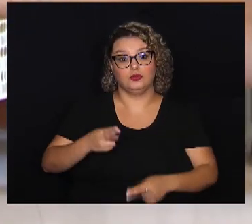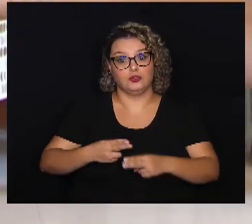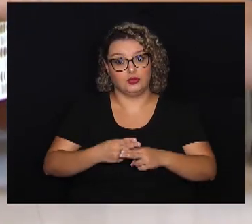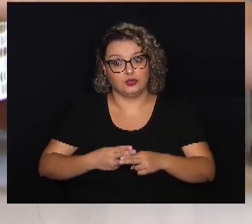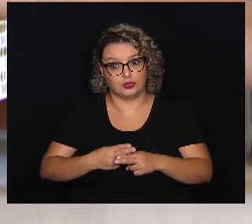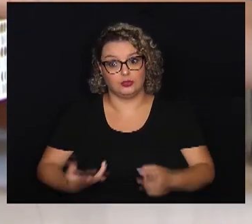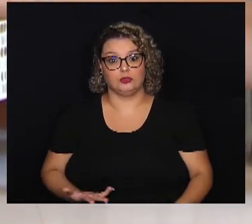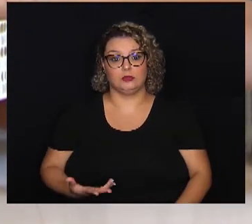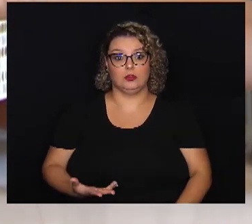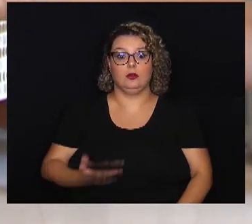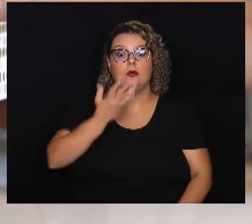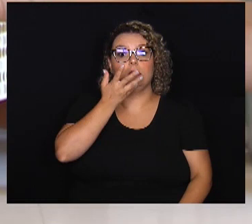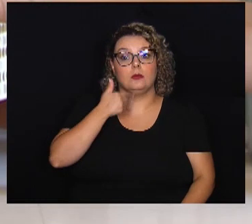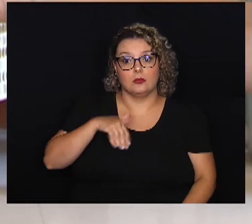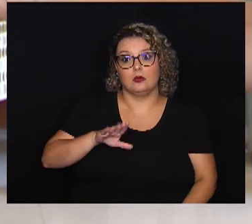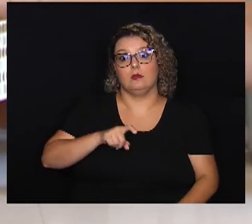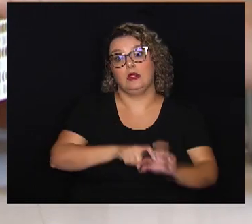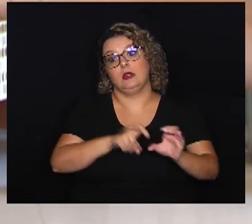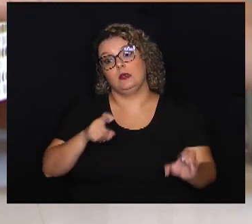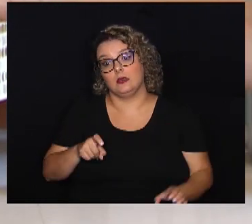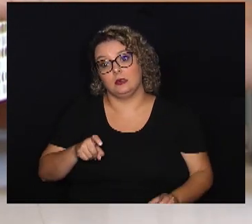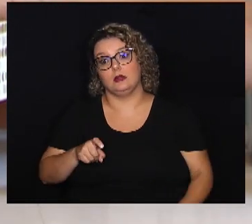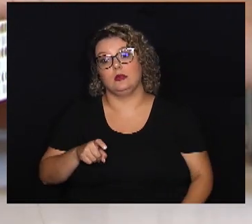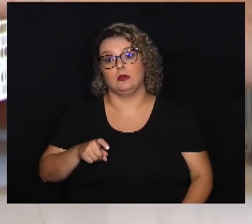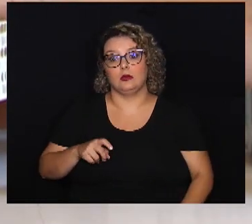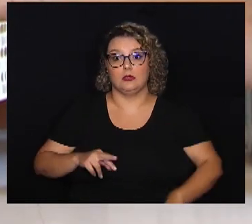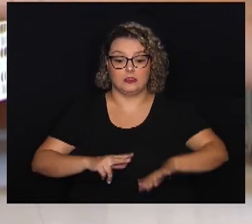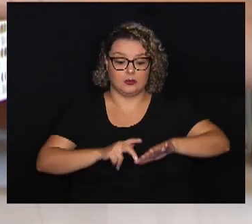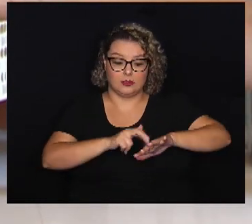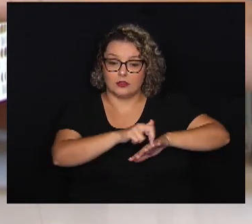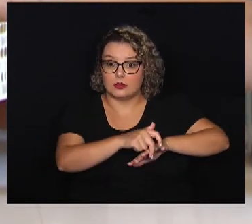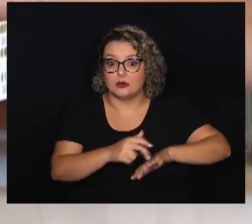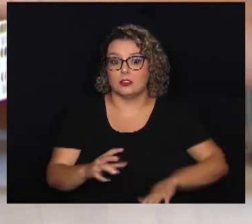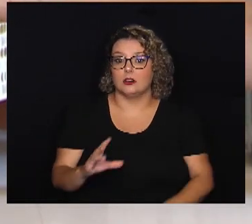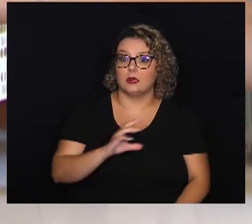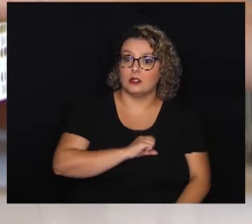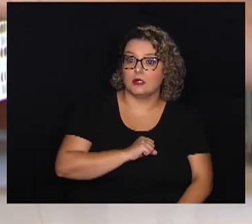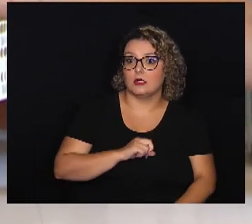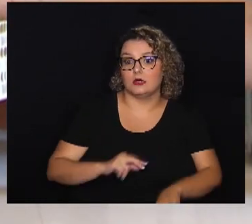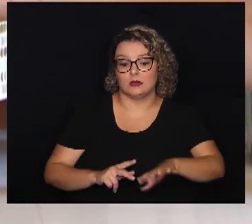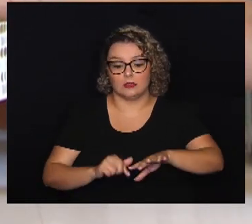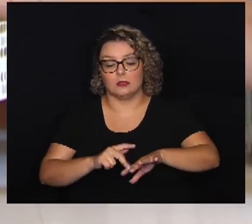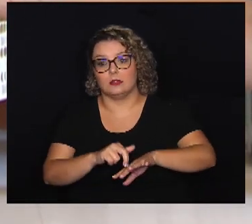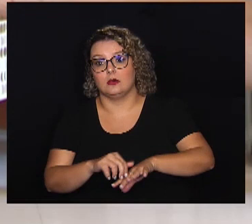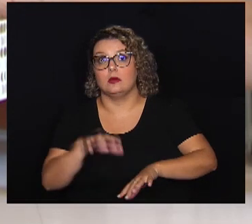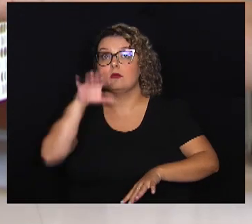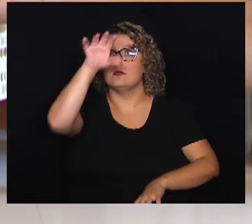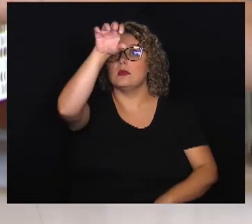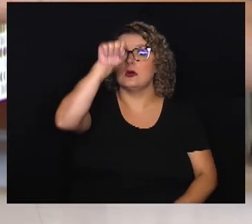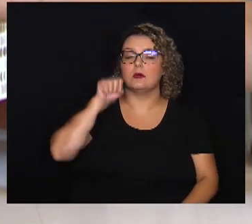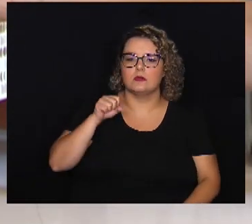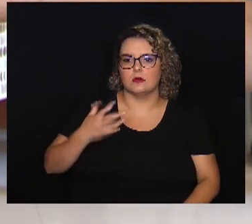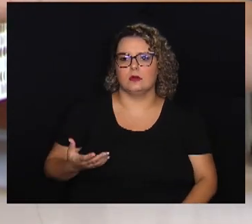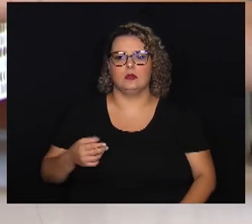mesmo com uma criança que já tem mais autonomia, com questão de escada. Então, ela gosta, às vezes, de subir em escada para pegar coisa ou no armário